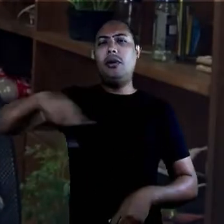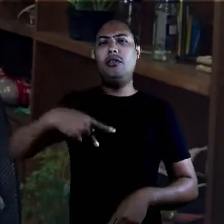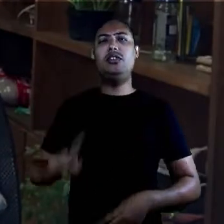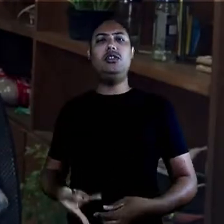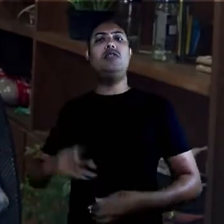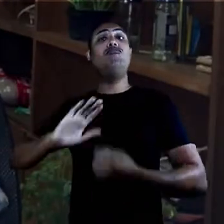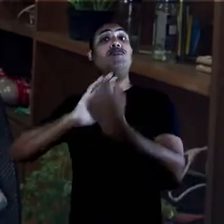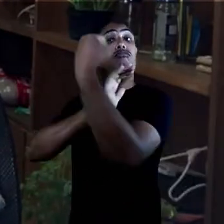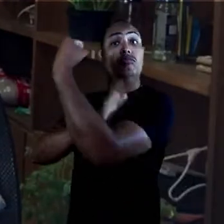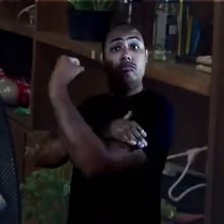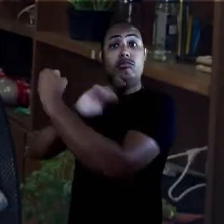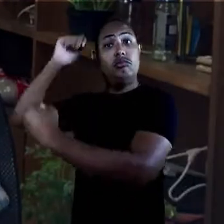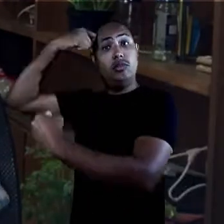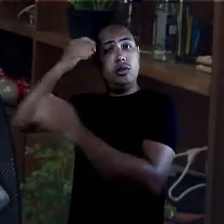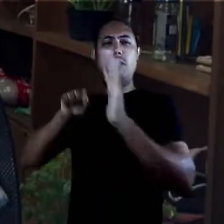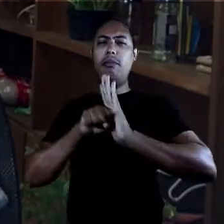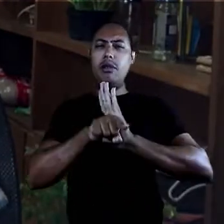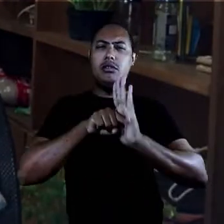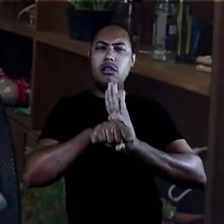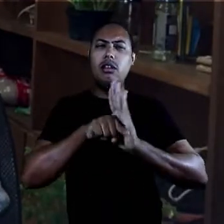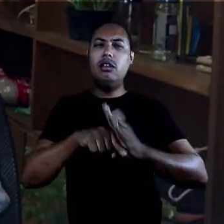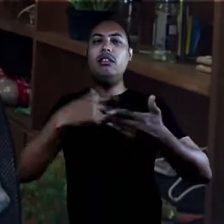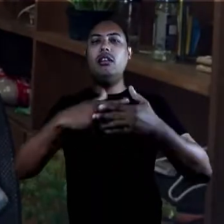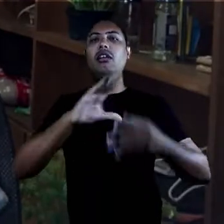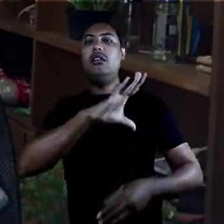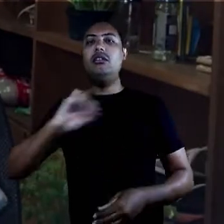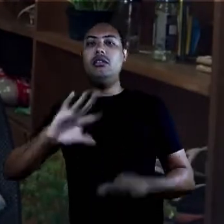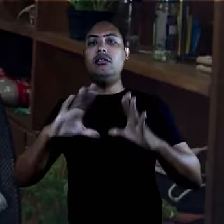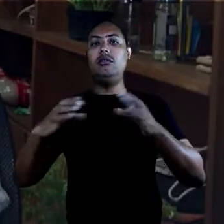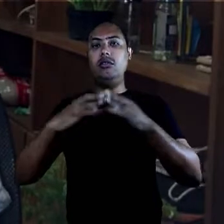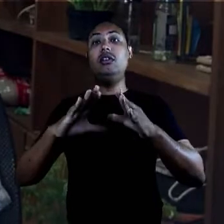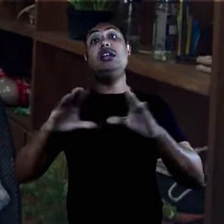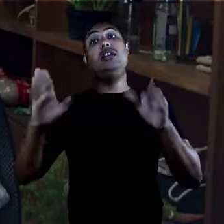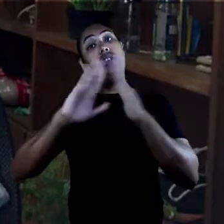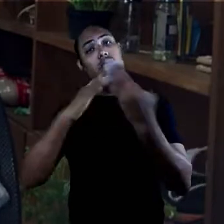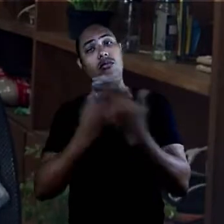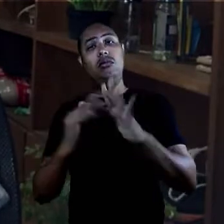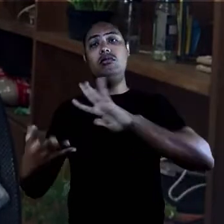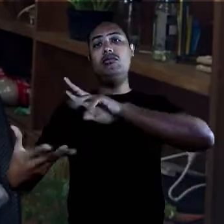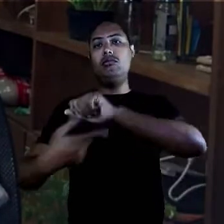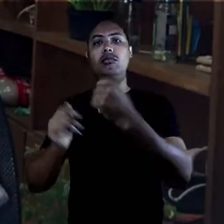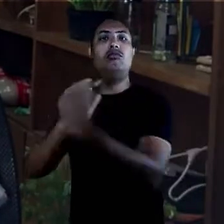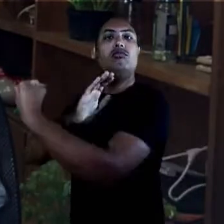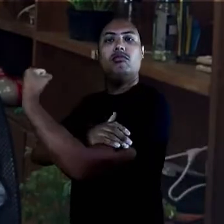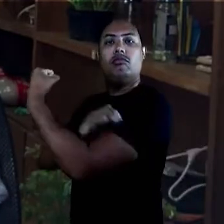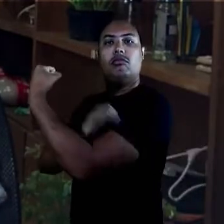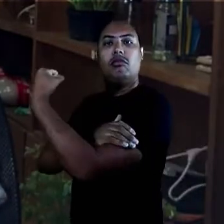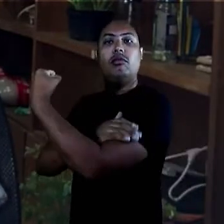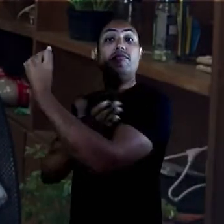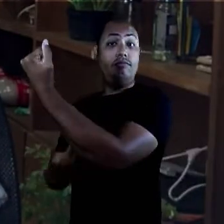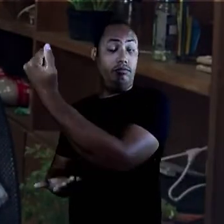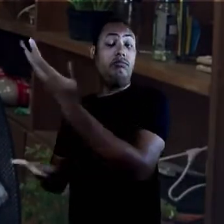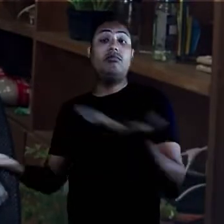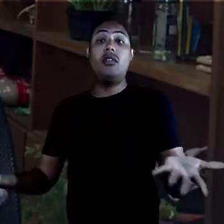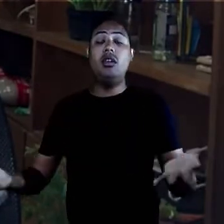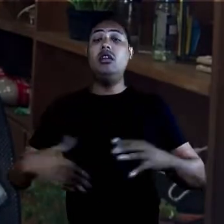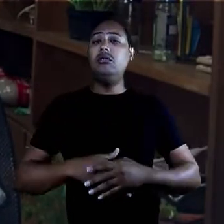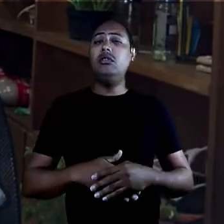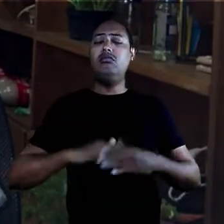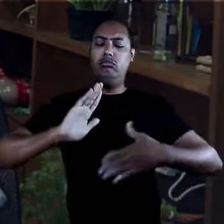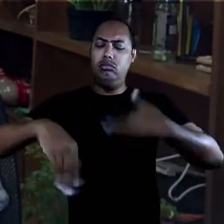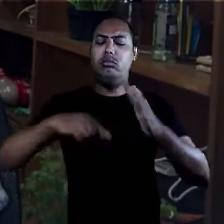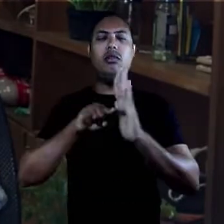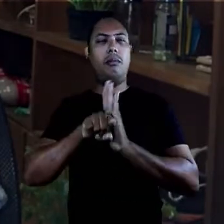Ângela Figueiredo, professora, feminista negra, pesquisadora, coordenadora do coletivo Ângela Davis da Escola Internacional